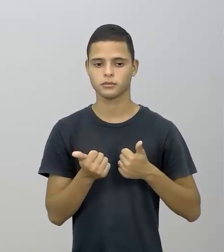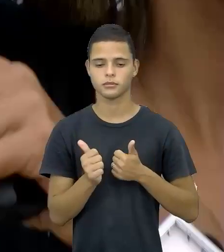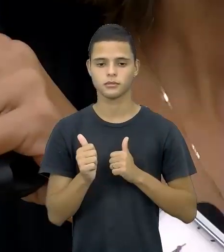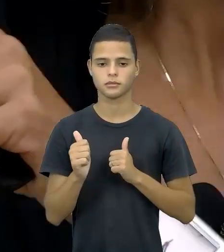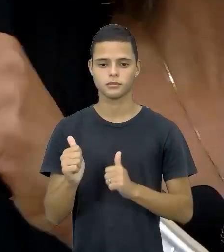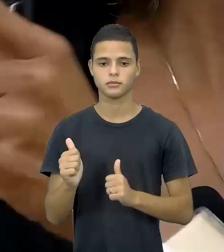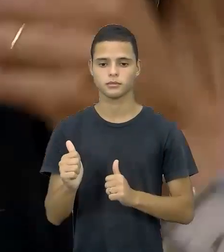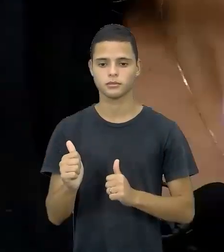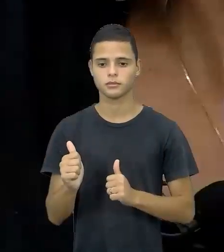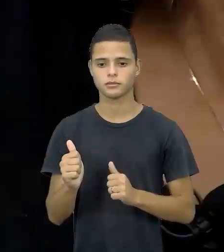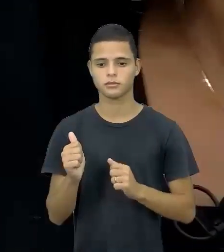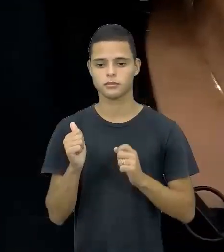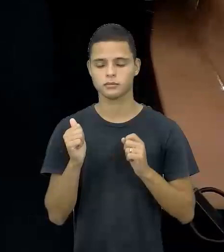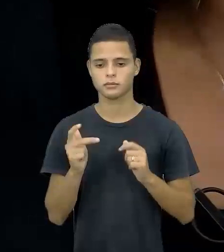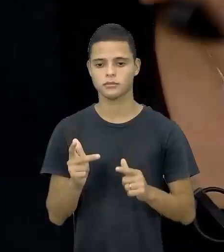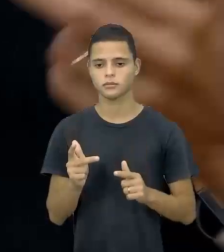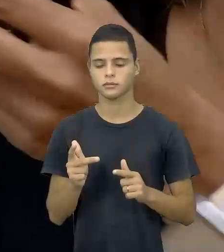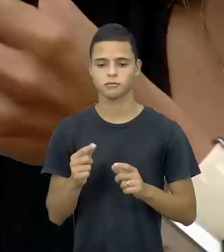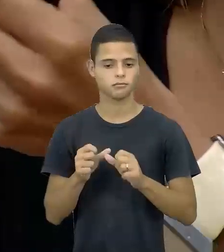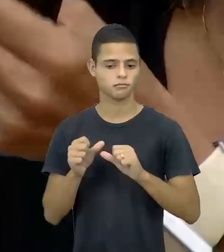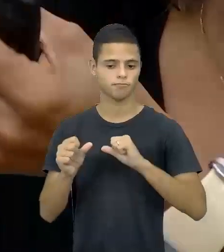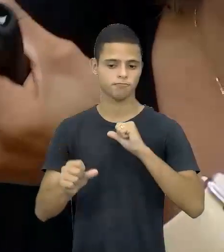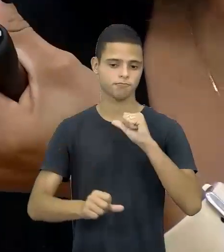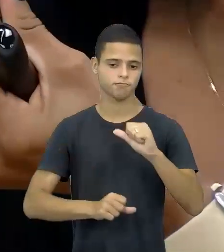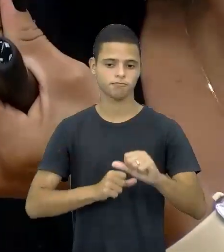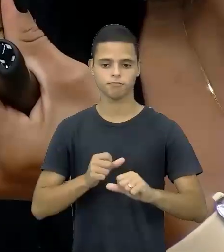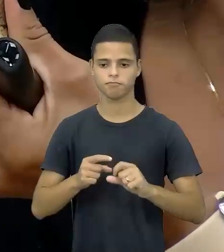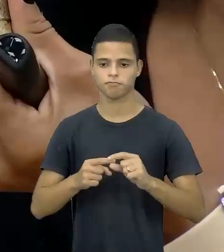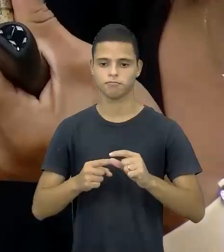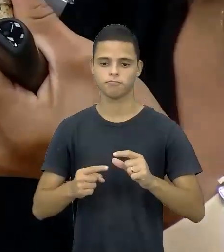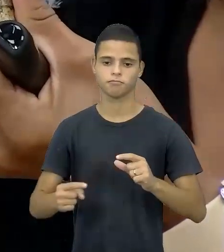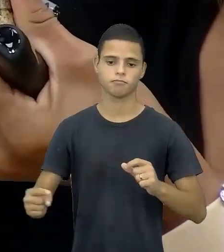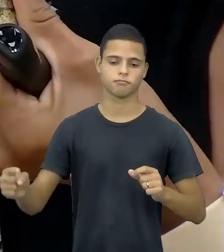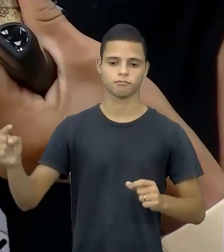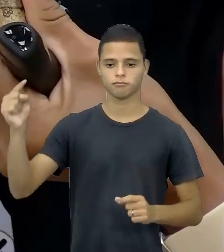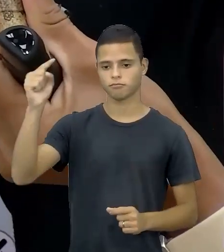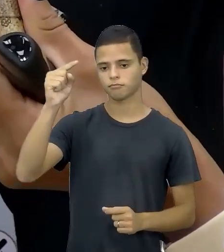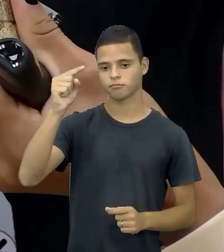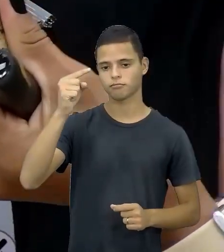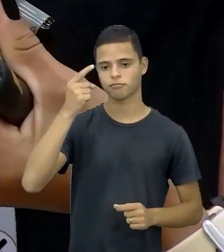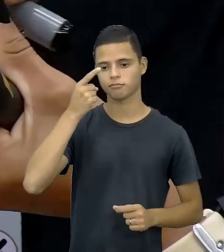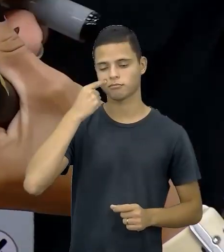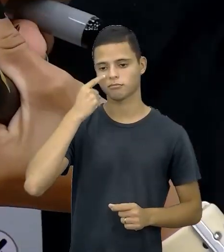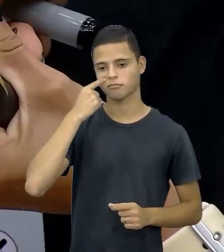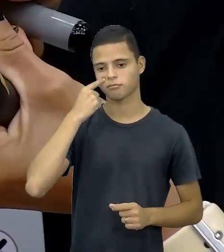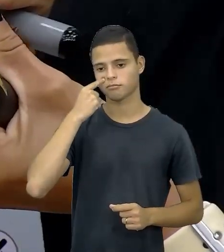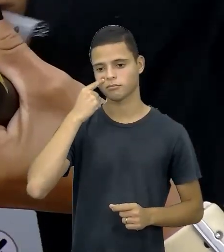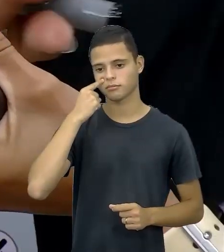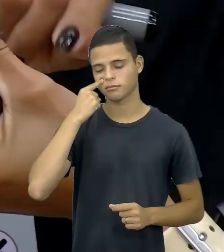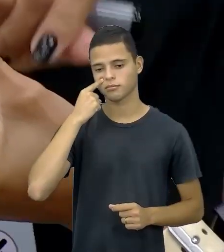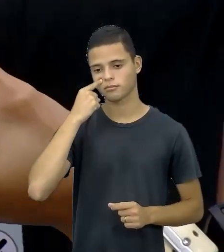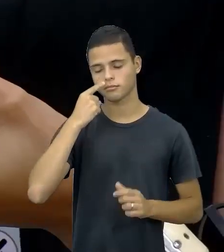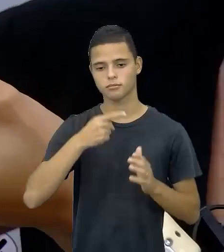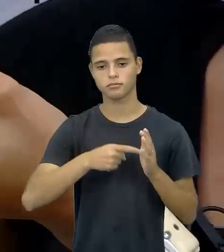bolha de água. Então, quando você virar, isso aqui vai lá pra cima, você tem que olhar pra ela. E Quando já ela fala passar já. na primeira marcação, você fala já